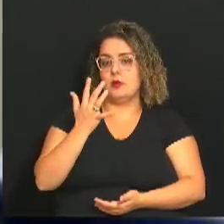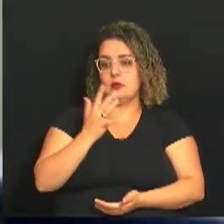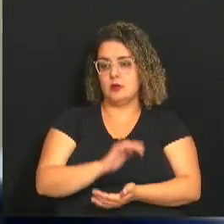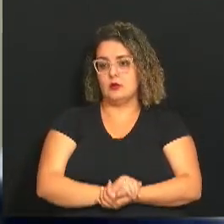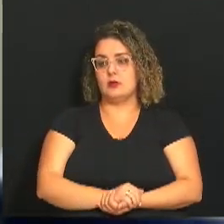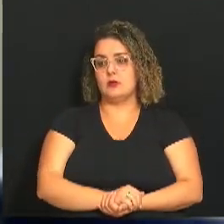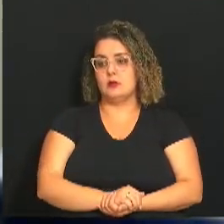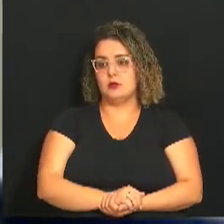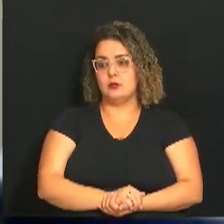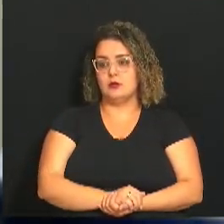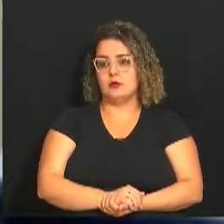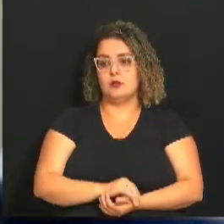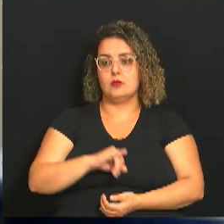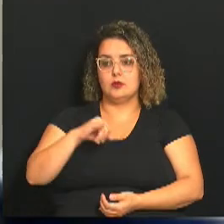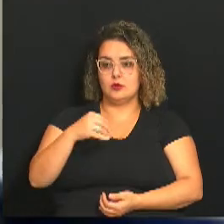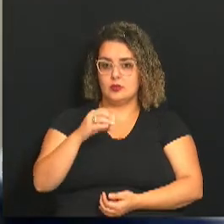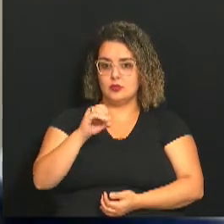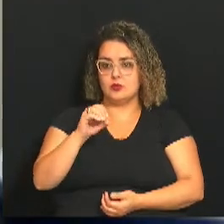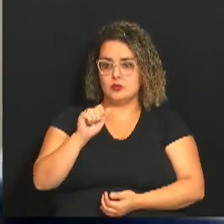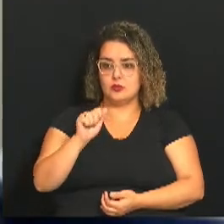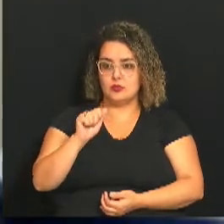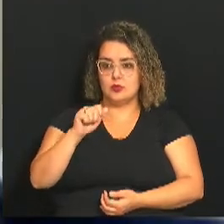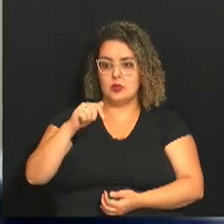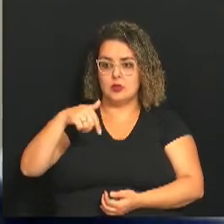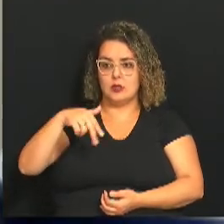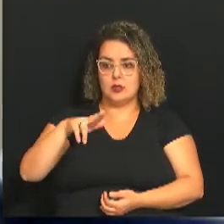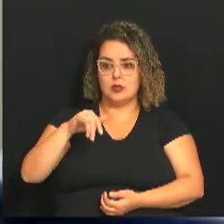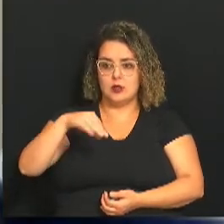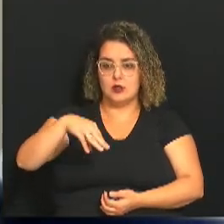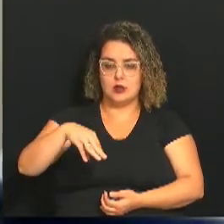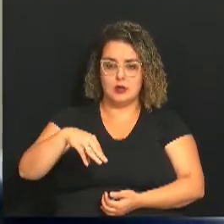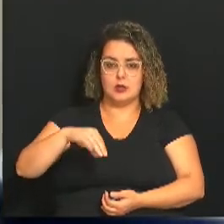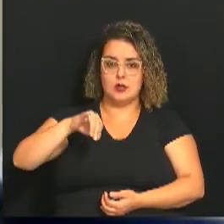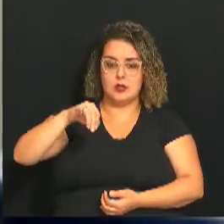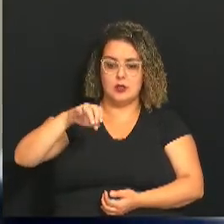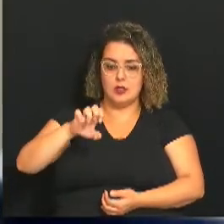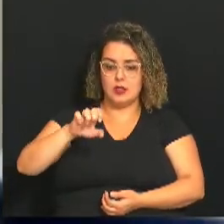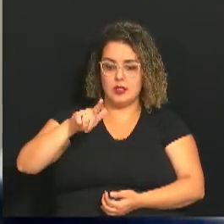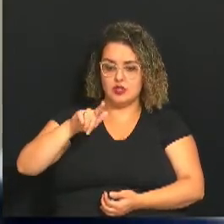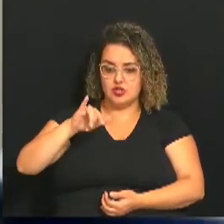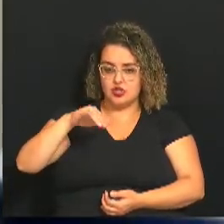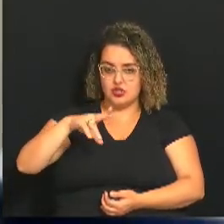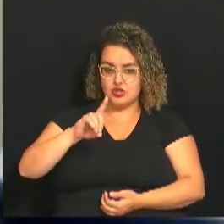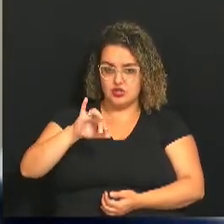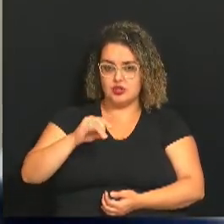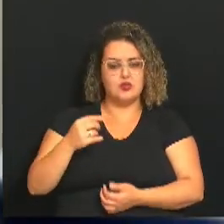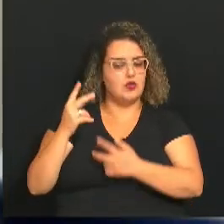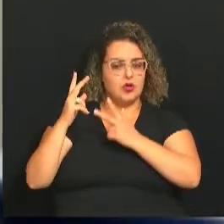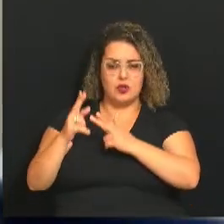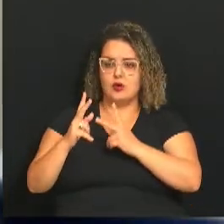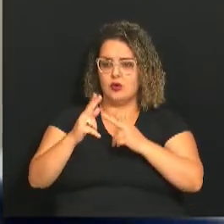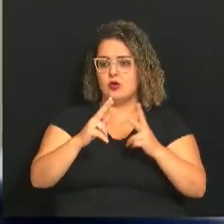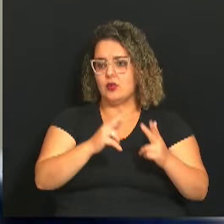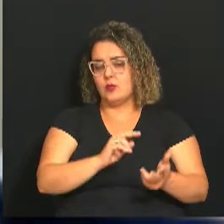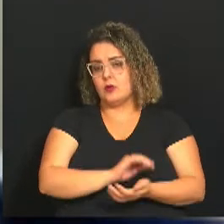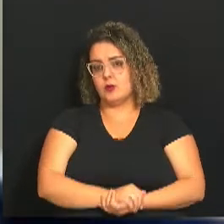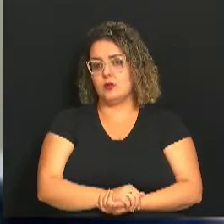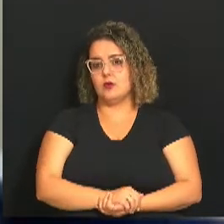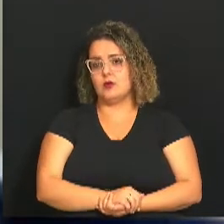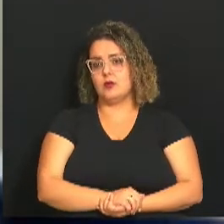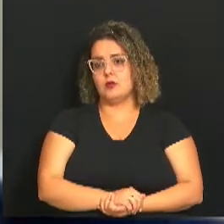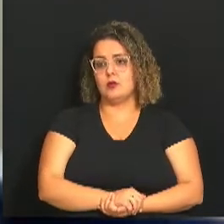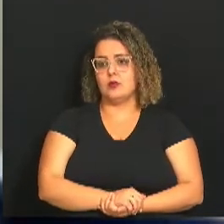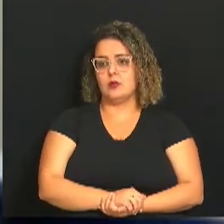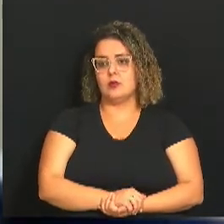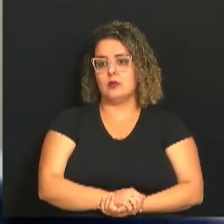em Joaquim Gide, o Córrego das Cabras, já fiz várias vezes limpeza nele, né? E o Paulela, ele faz isso constantemente